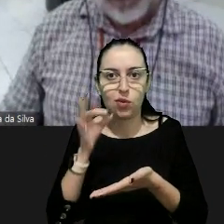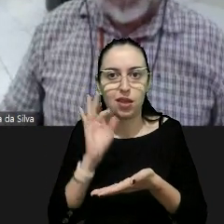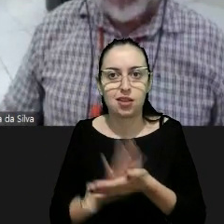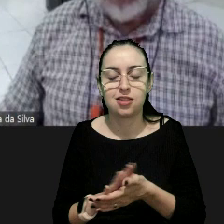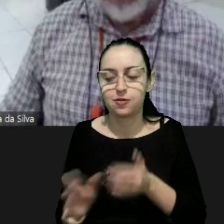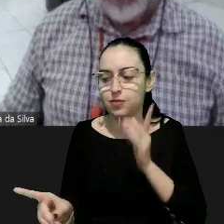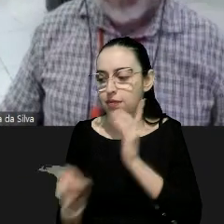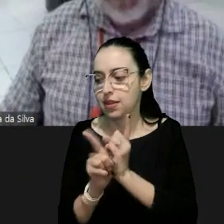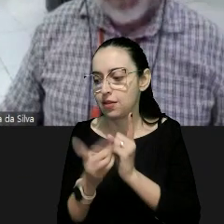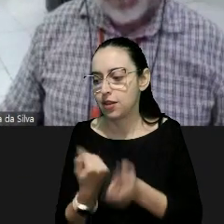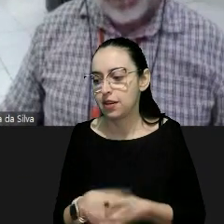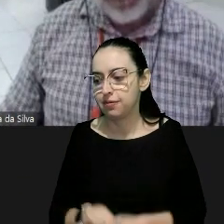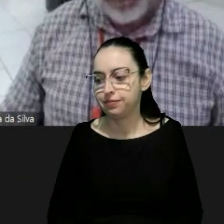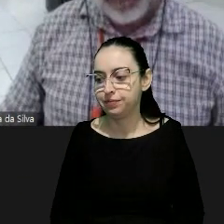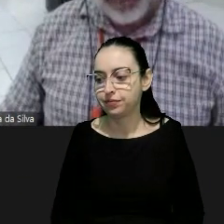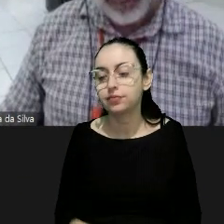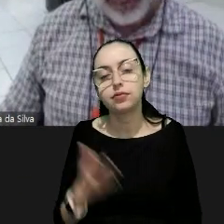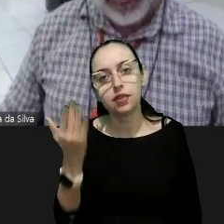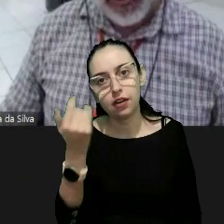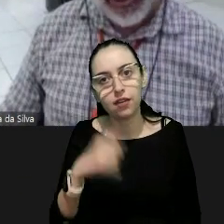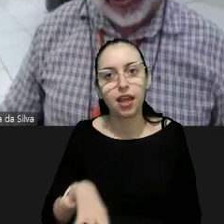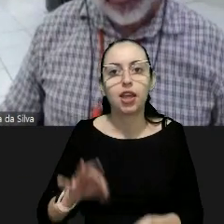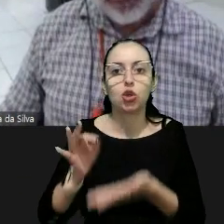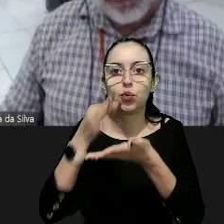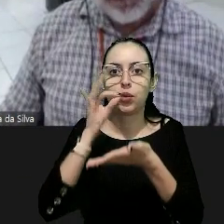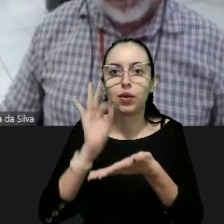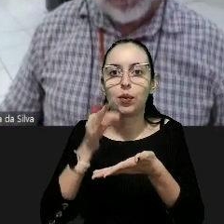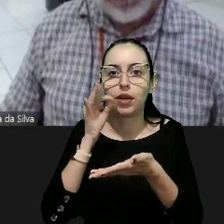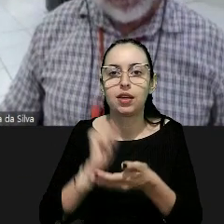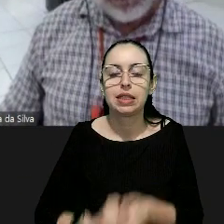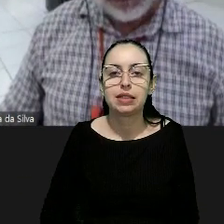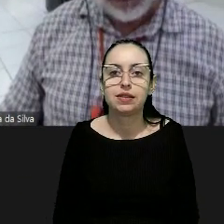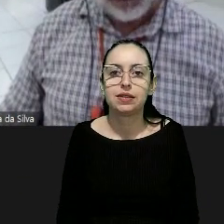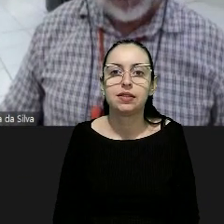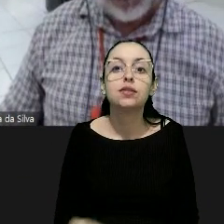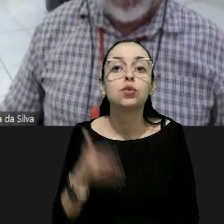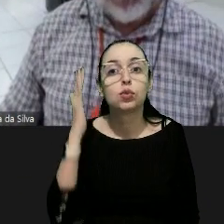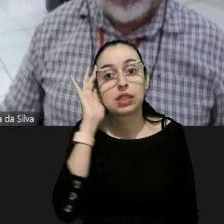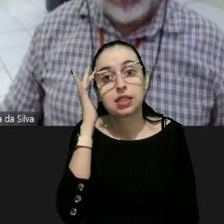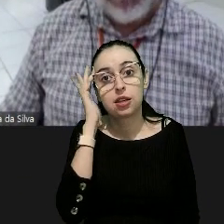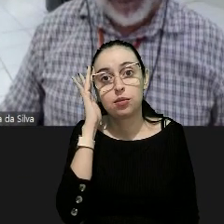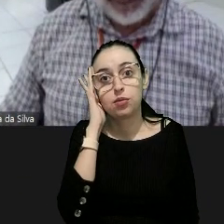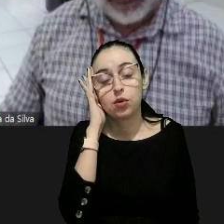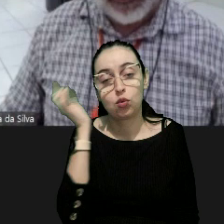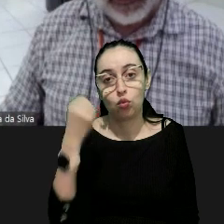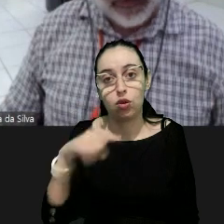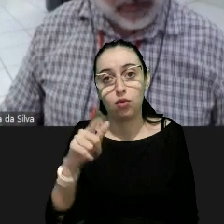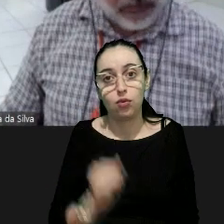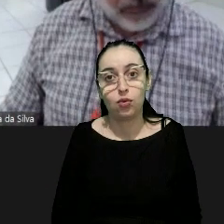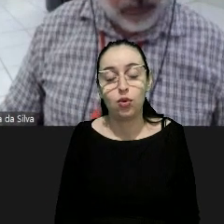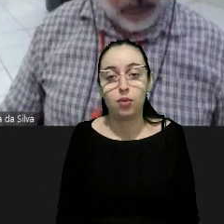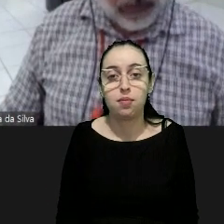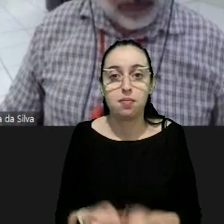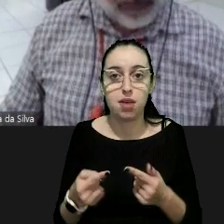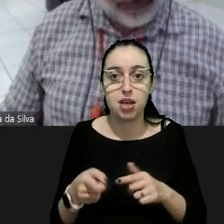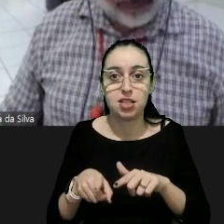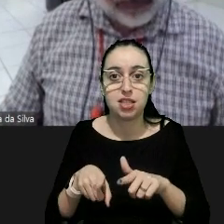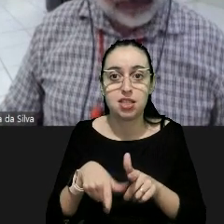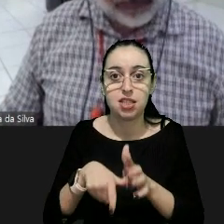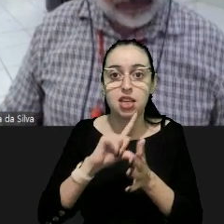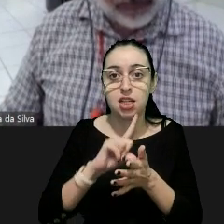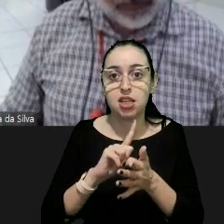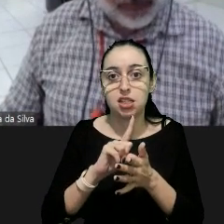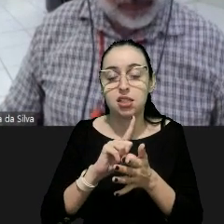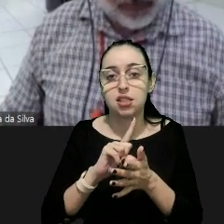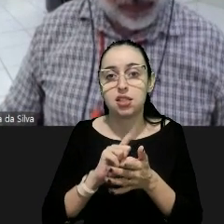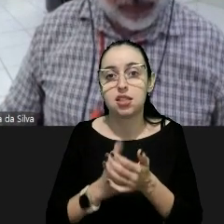café aqui em Mogi, quando Eu vou passarem por sempre perto. para Mogi, eu vou Passa aqui e sempre. toma um café com a gente. Então, você vai saber quando eu